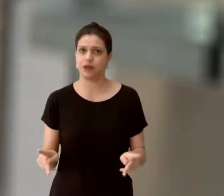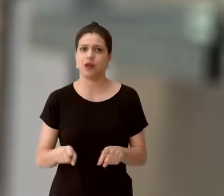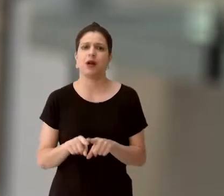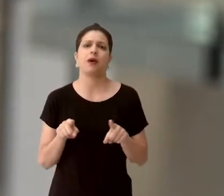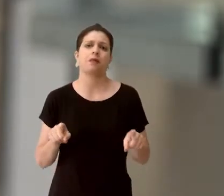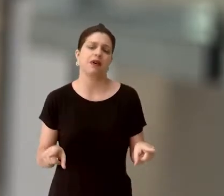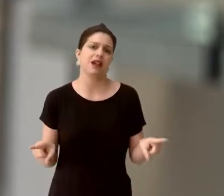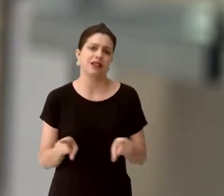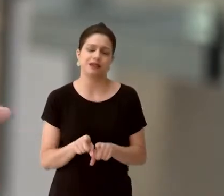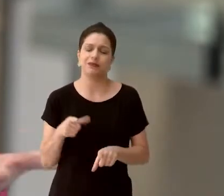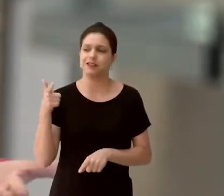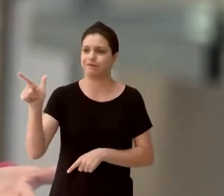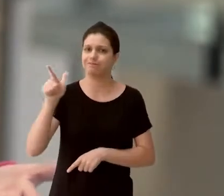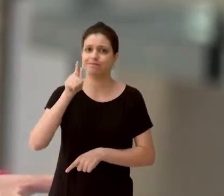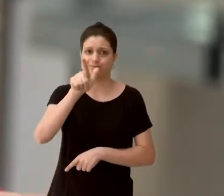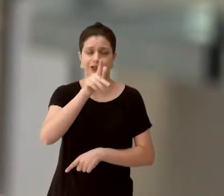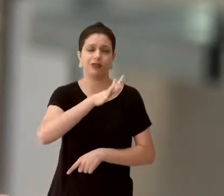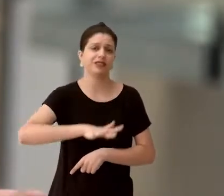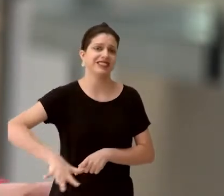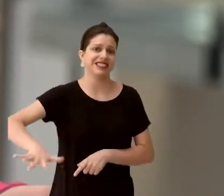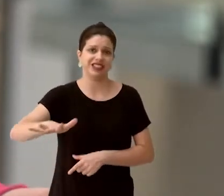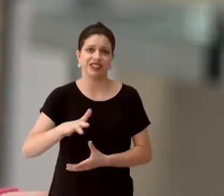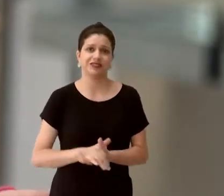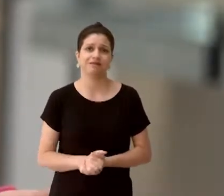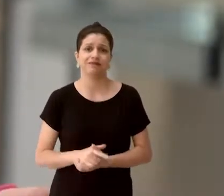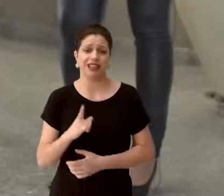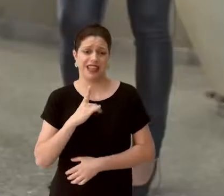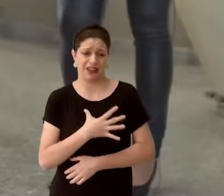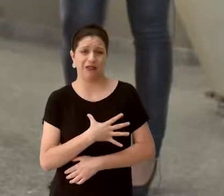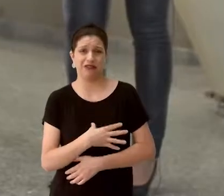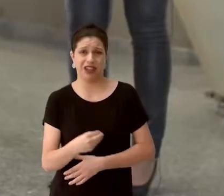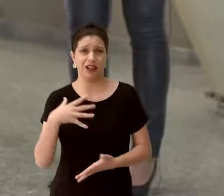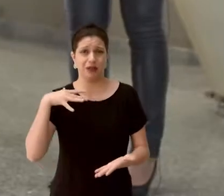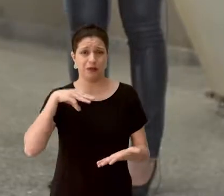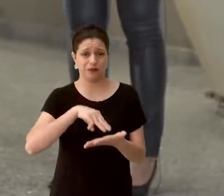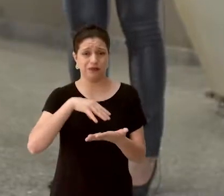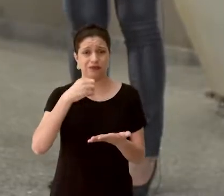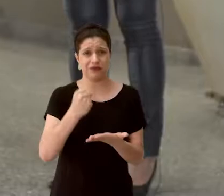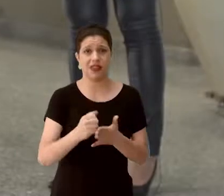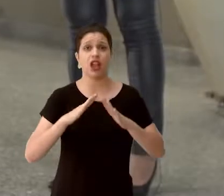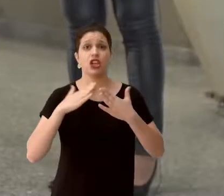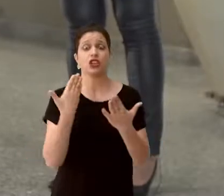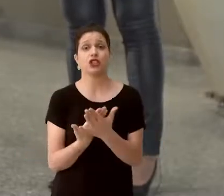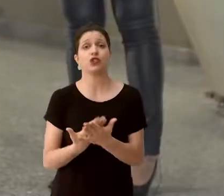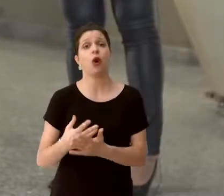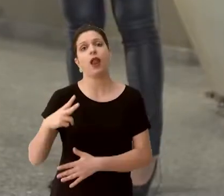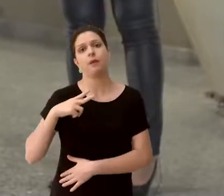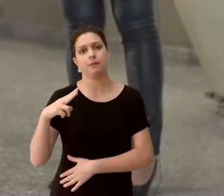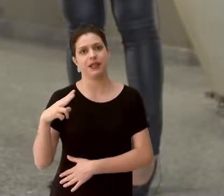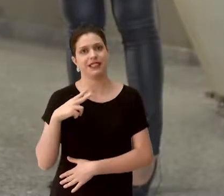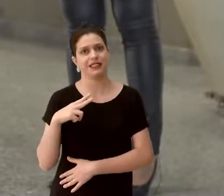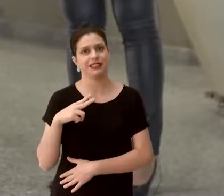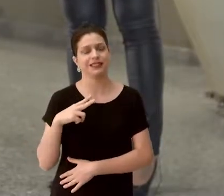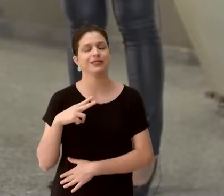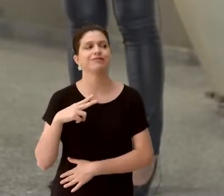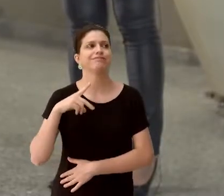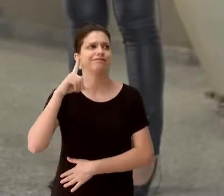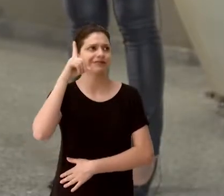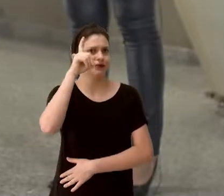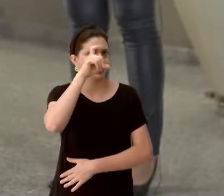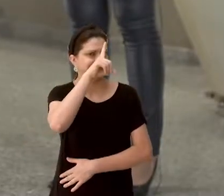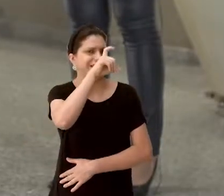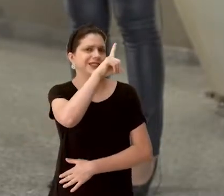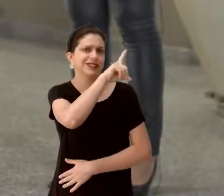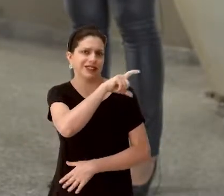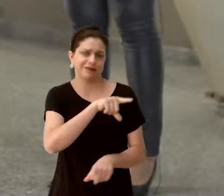servidores públicos, mas com outras de forma geral. Para quem tinha filho matriculado em escola particular,